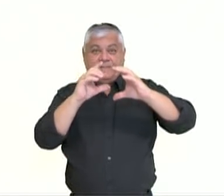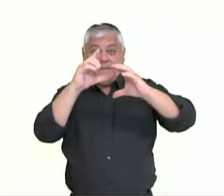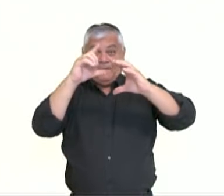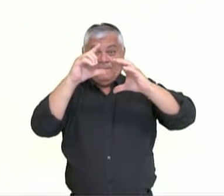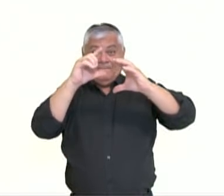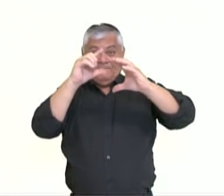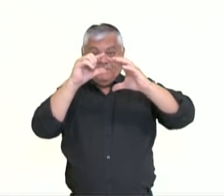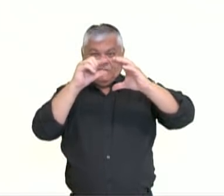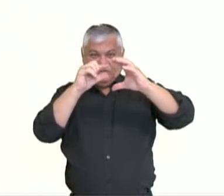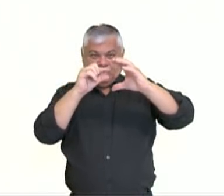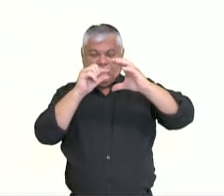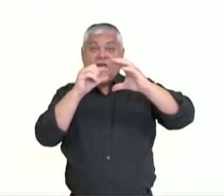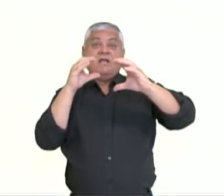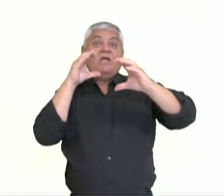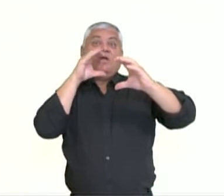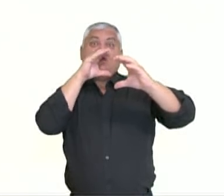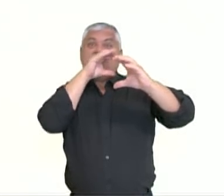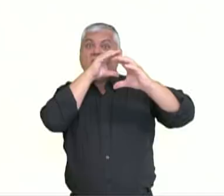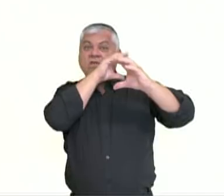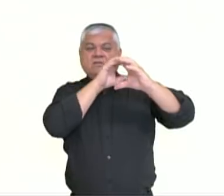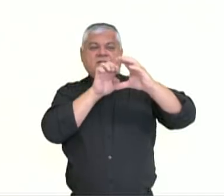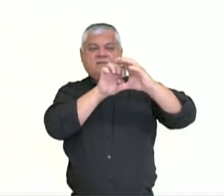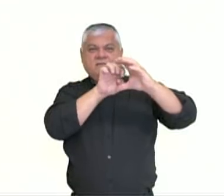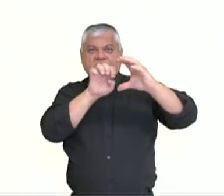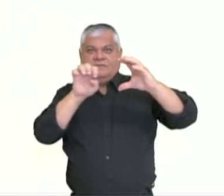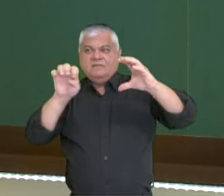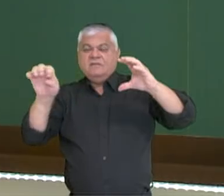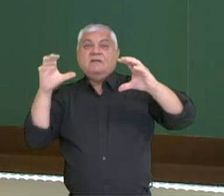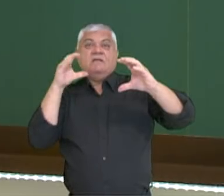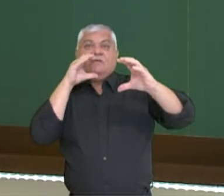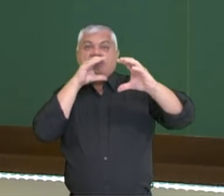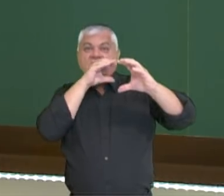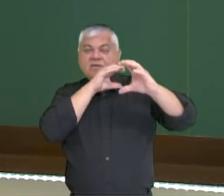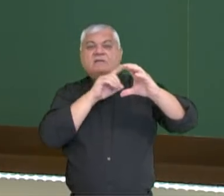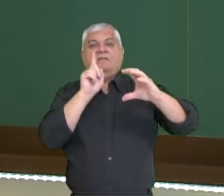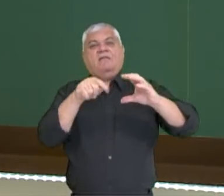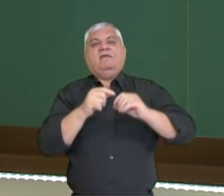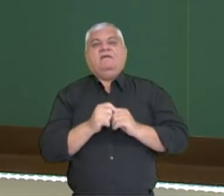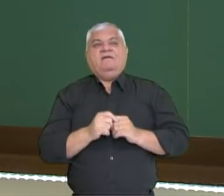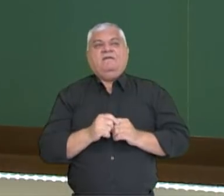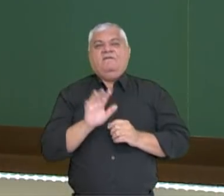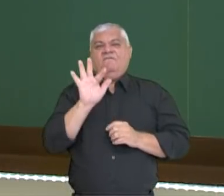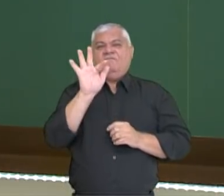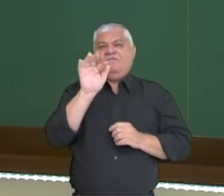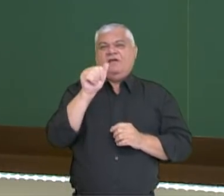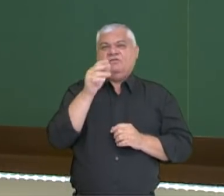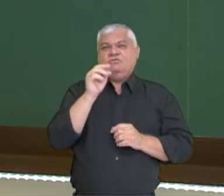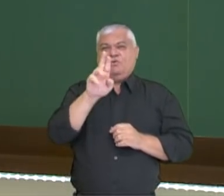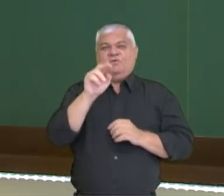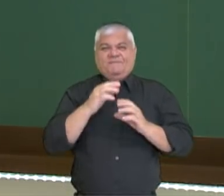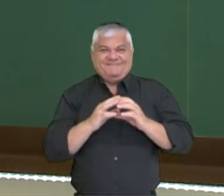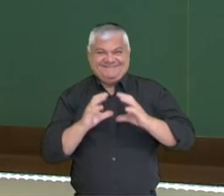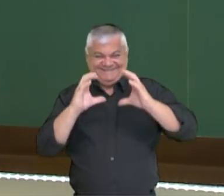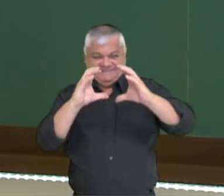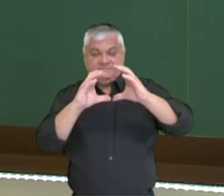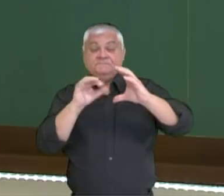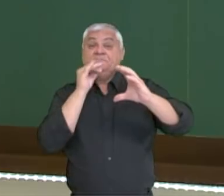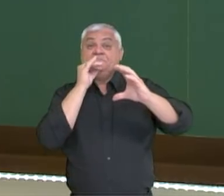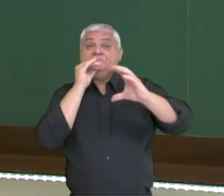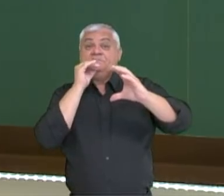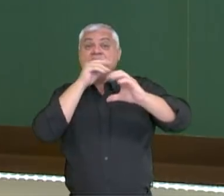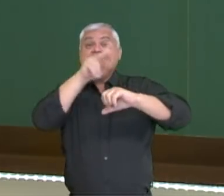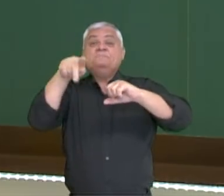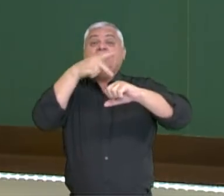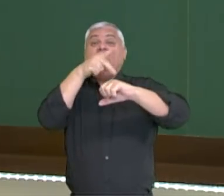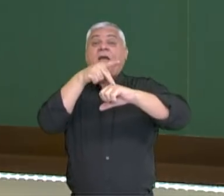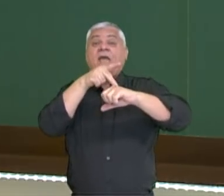latitude, maior será a temperatura. Por isso que ela é um fator. Se o lugar, se a cidade, se o país fica